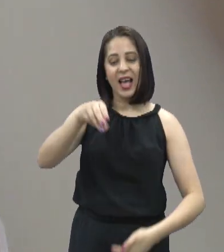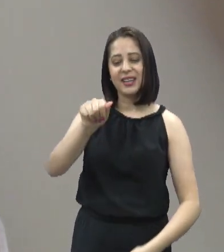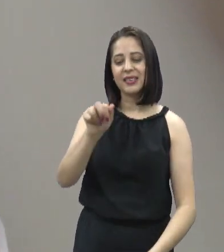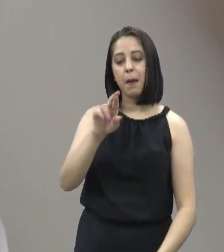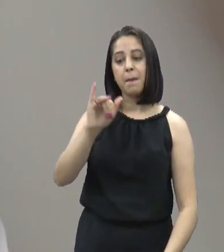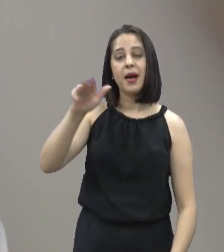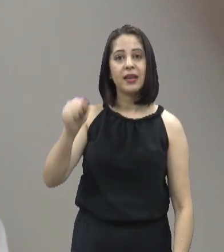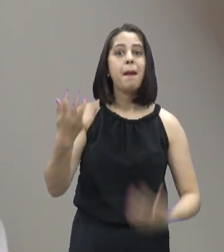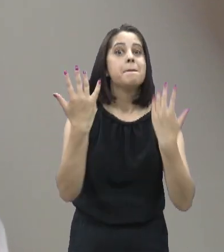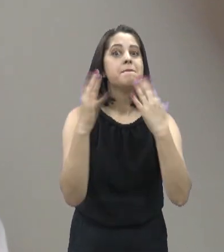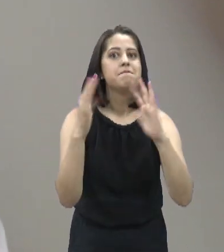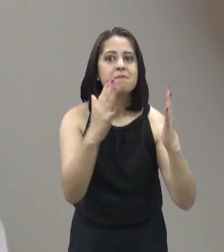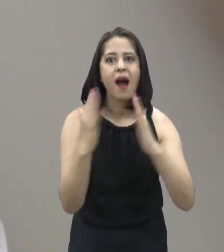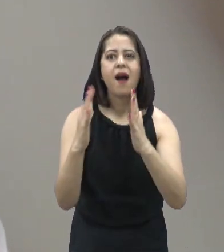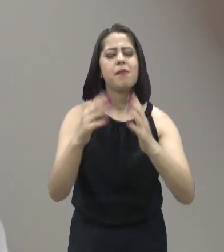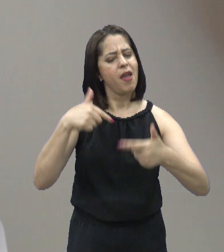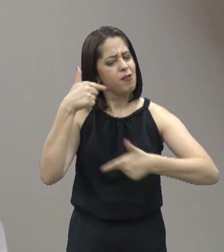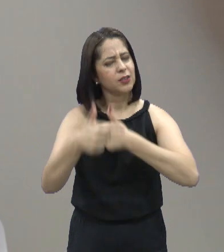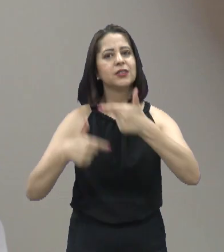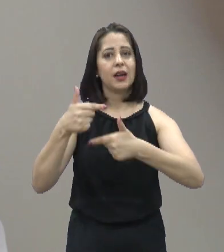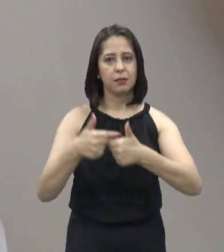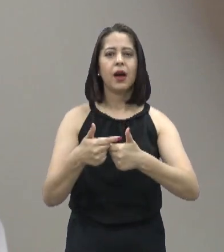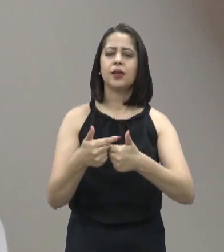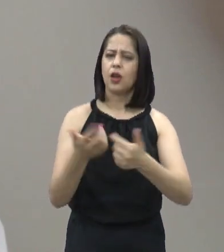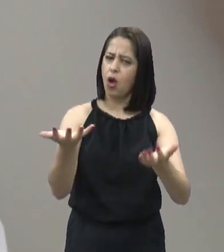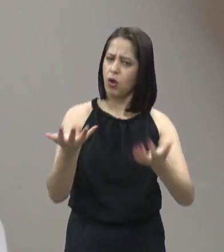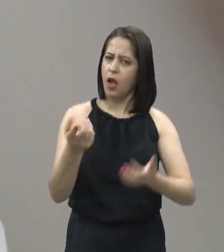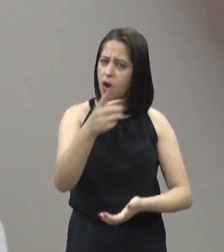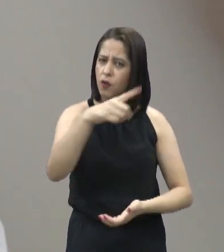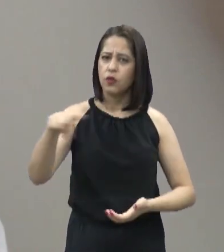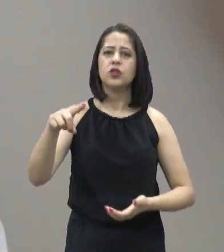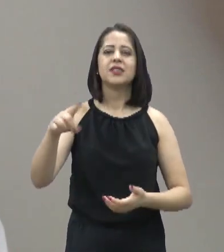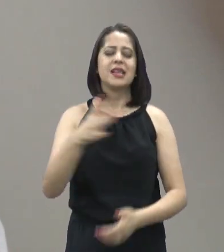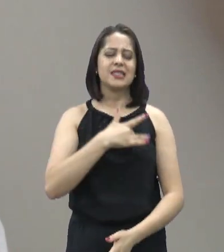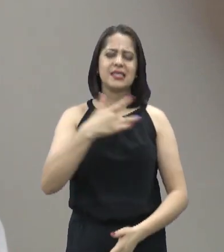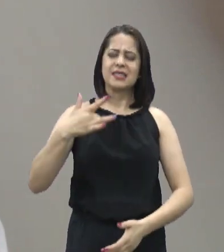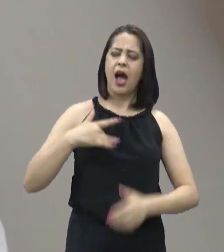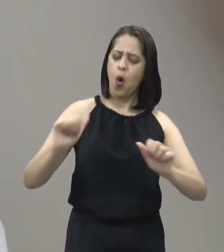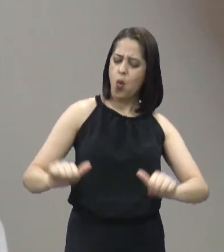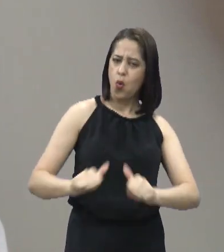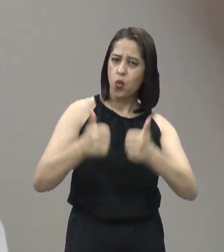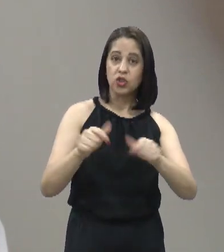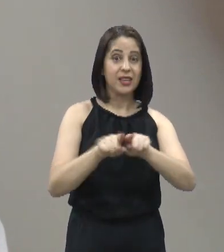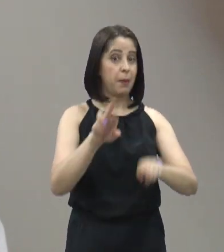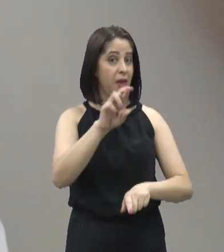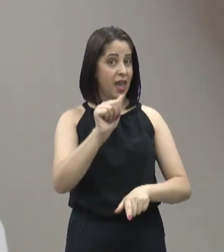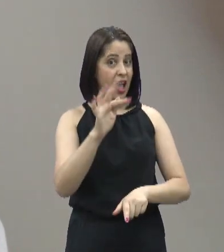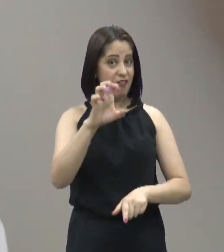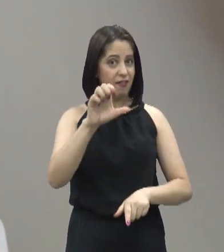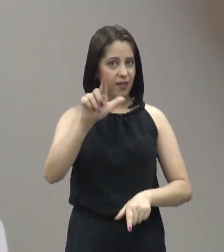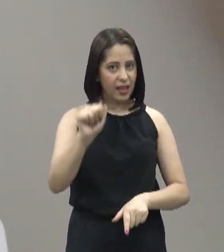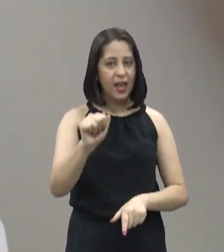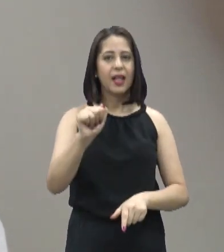e parabéns pelo trabalho. Desejamos também, é claro, muita saúde para Rafaela Lopes. Olha,